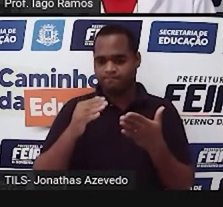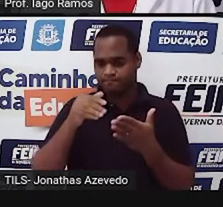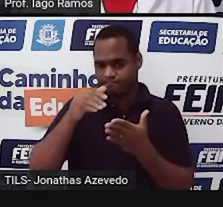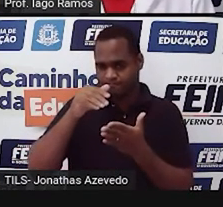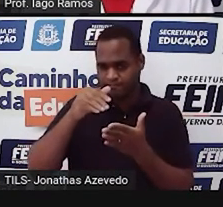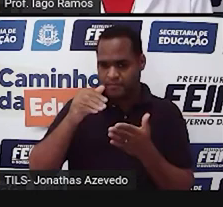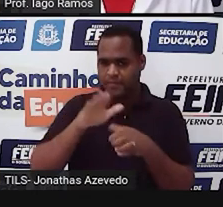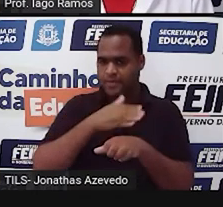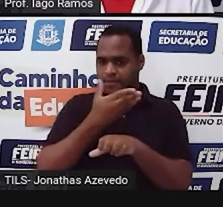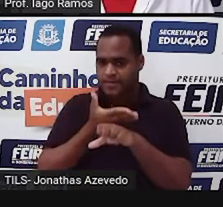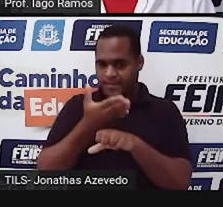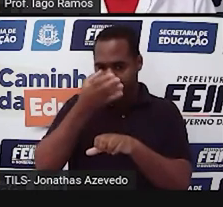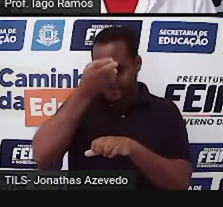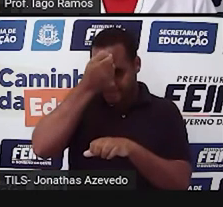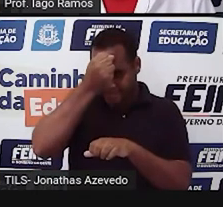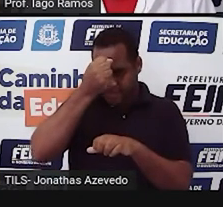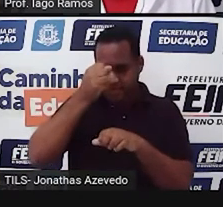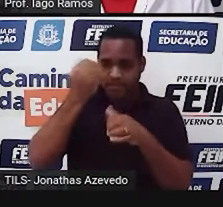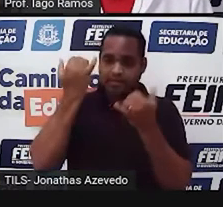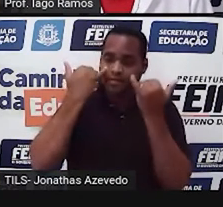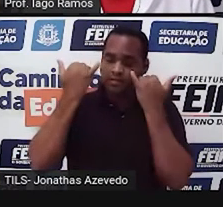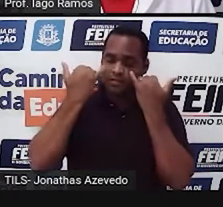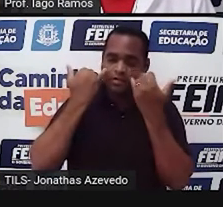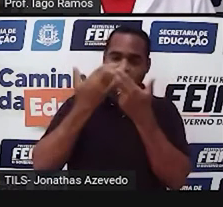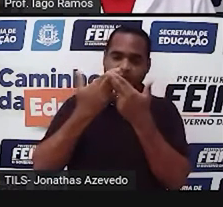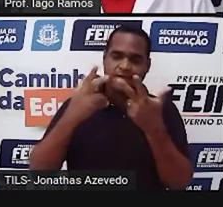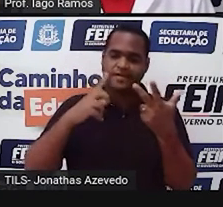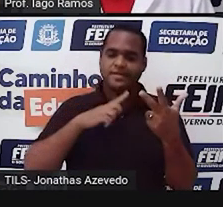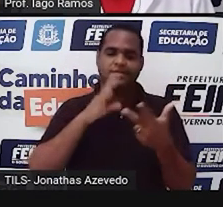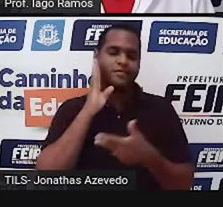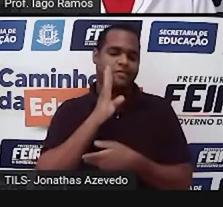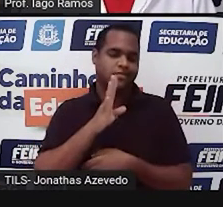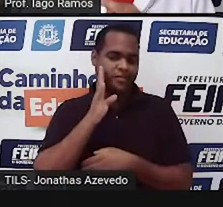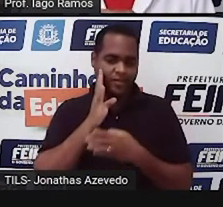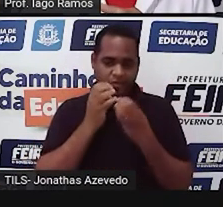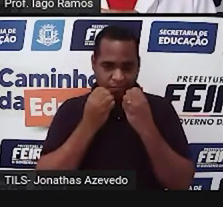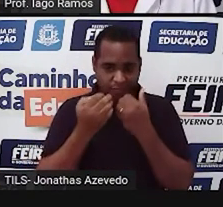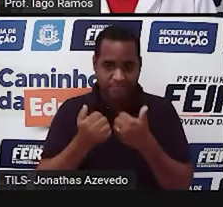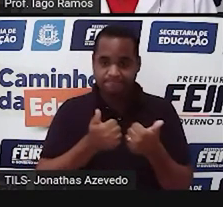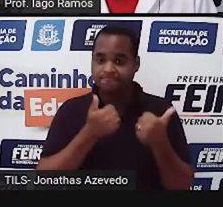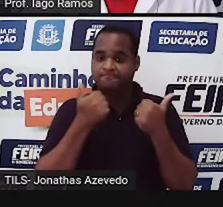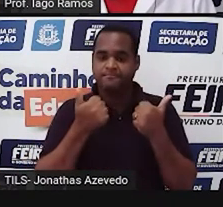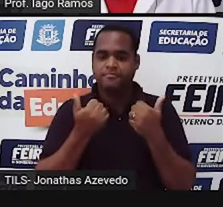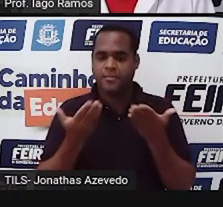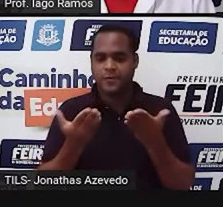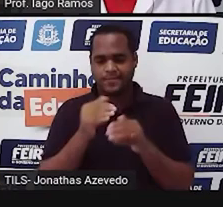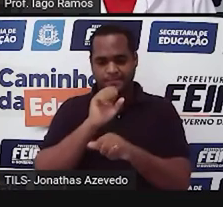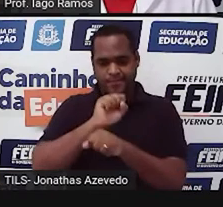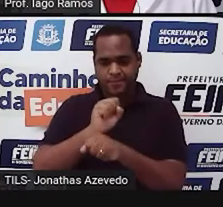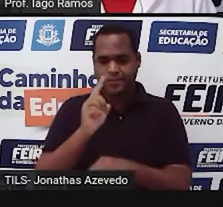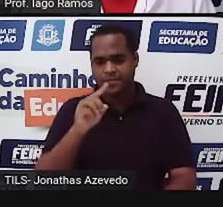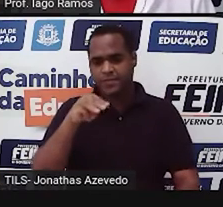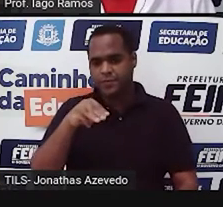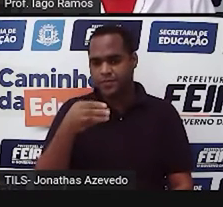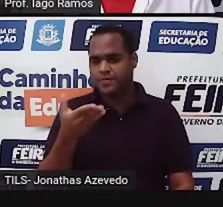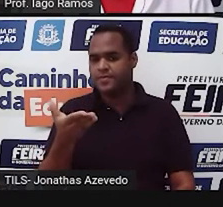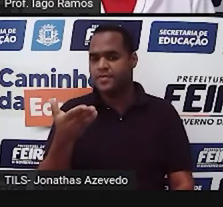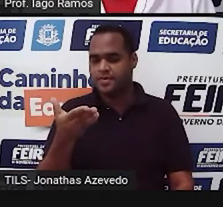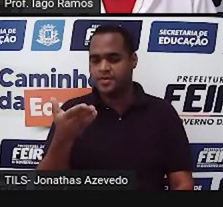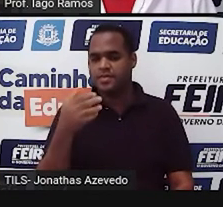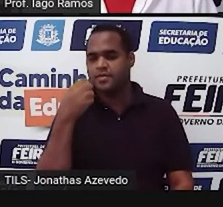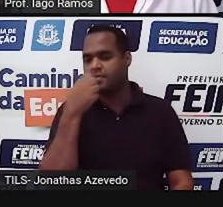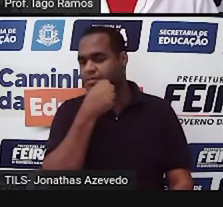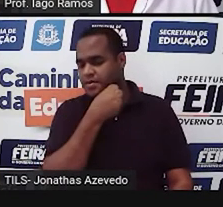foi bastante informação né bastante informação bastante coisa legal que fazer uma pausinha de um minuto né